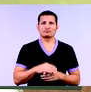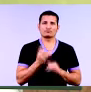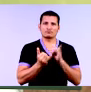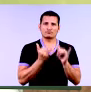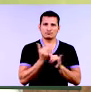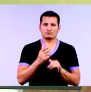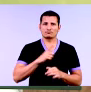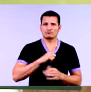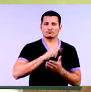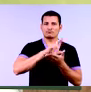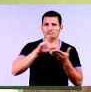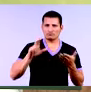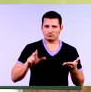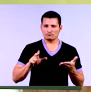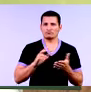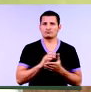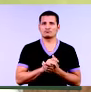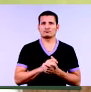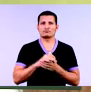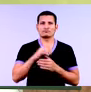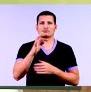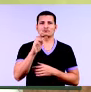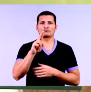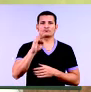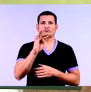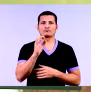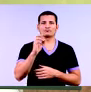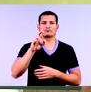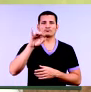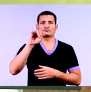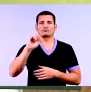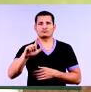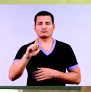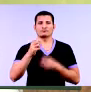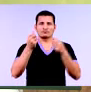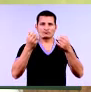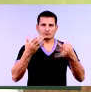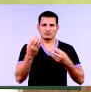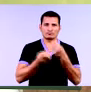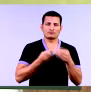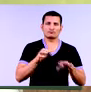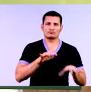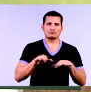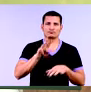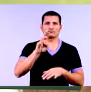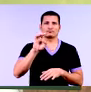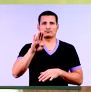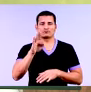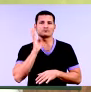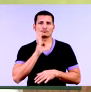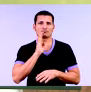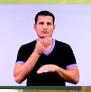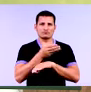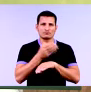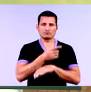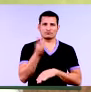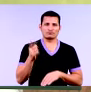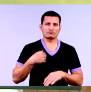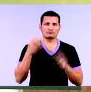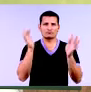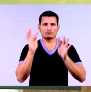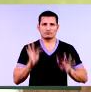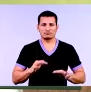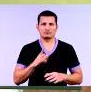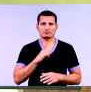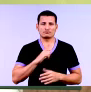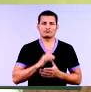gama de tutoriais falando a respeito também sobre programação web. Então, legal a participação de vocês, fico feliz de estar